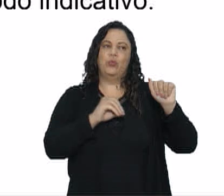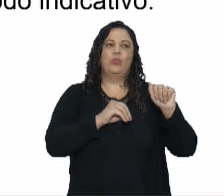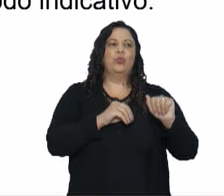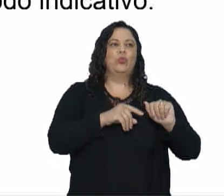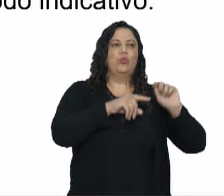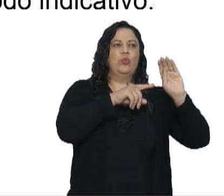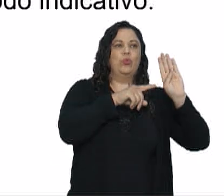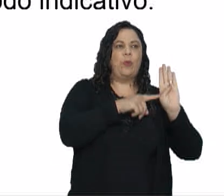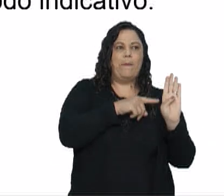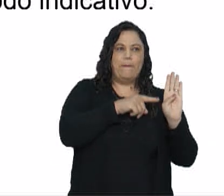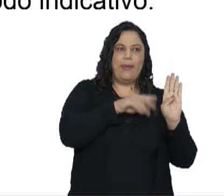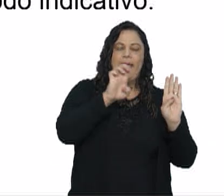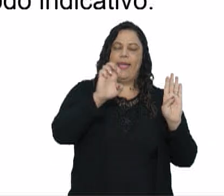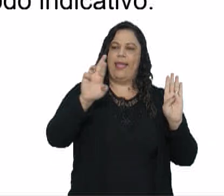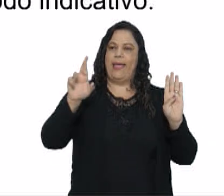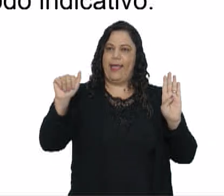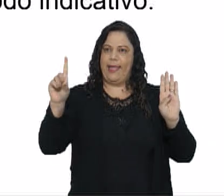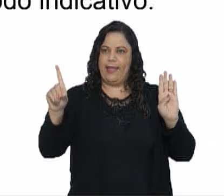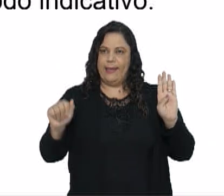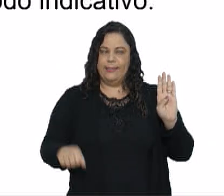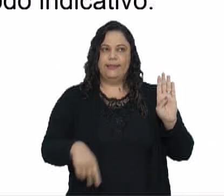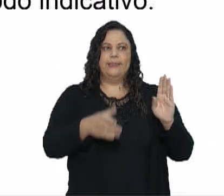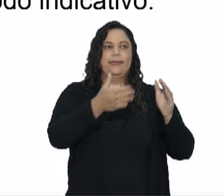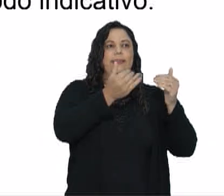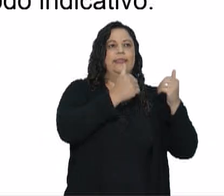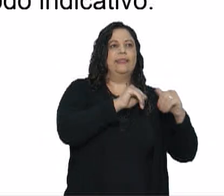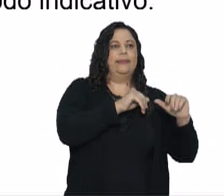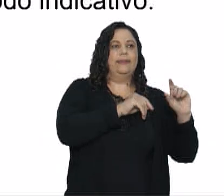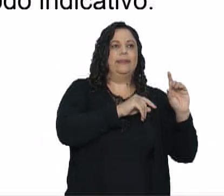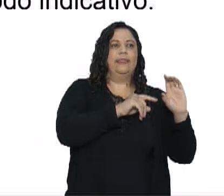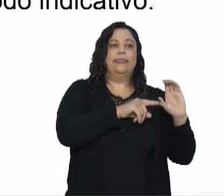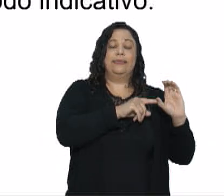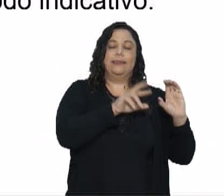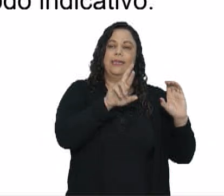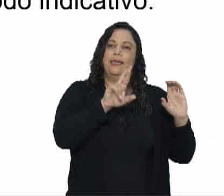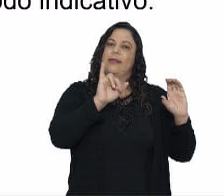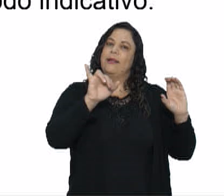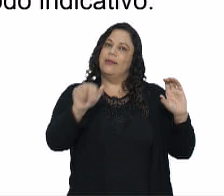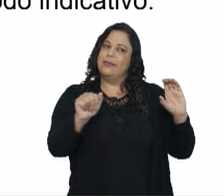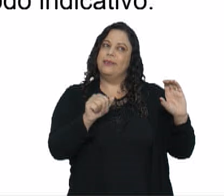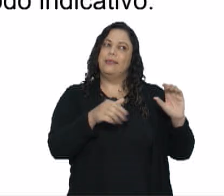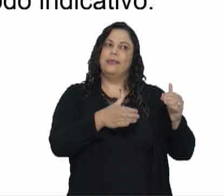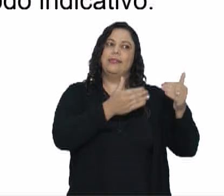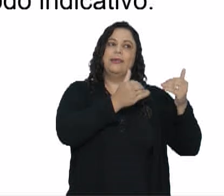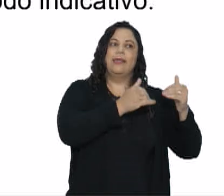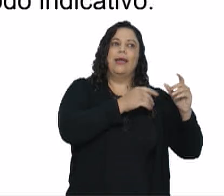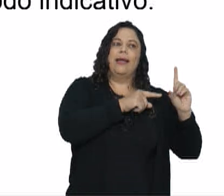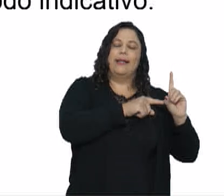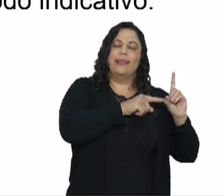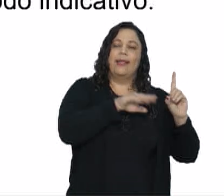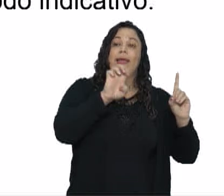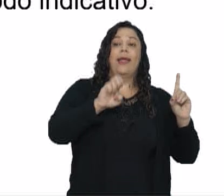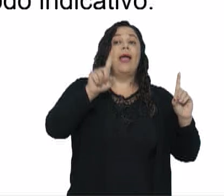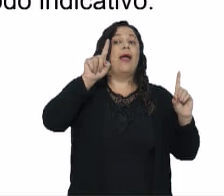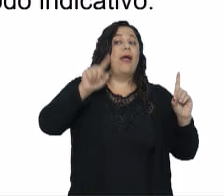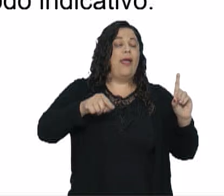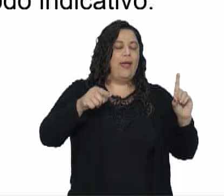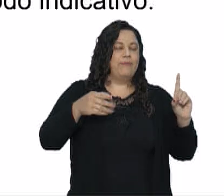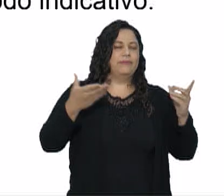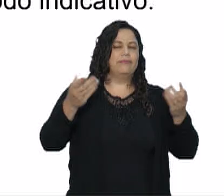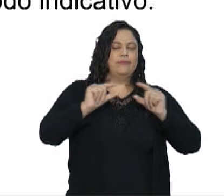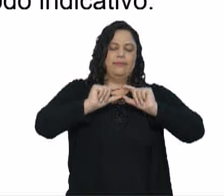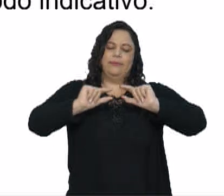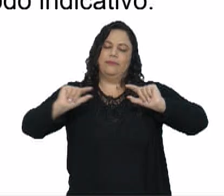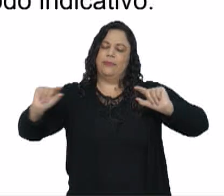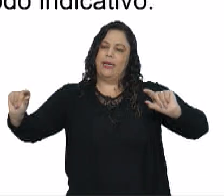era, dava, ria e fazia, pretérito imperfeito do modo indicativo, ria, futuro do pretérito do modo indicativo, é, conjugação em terceira